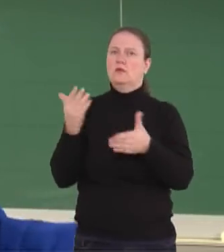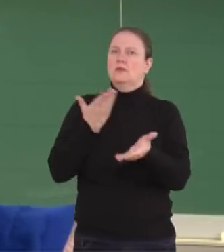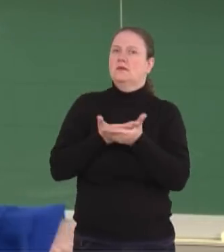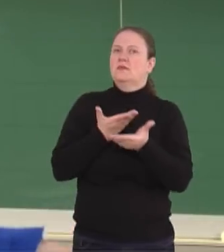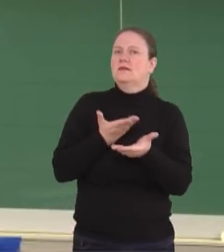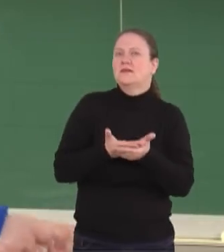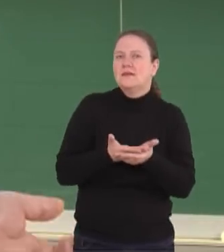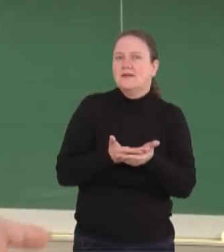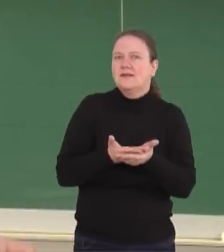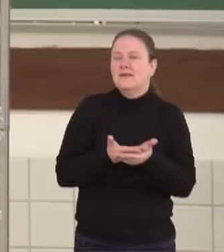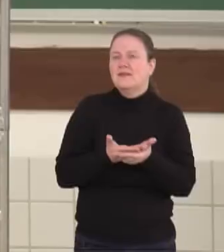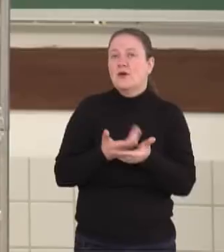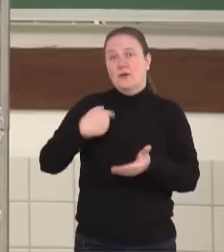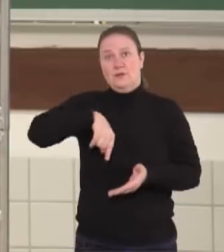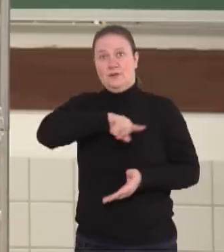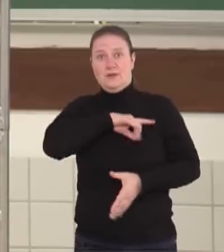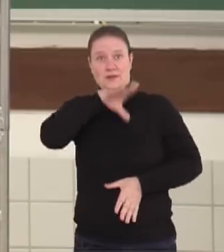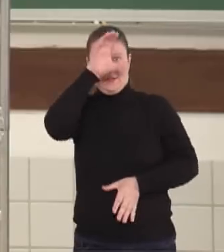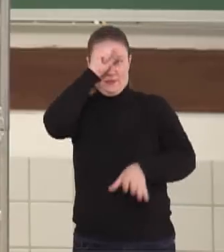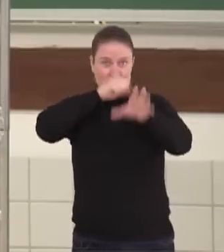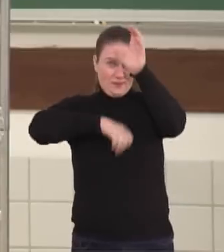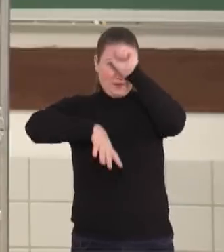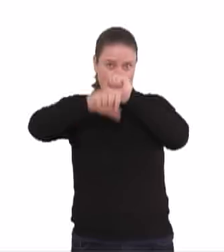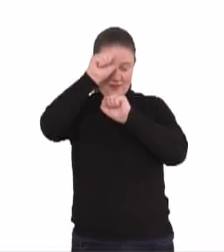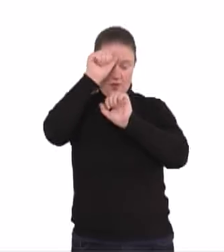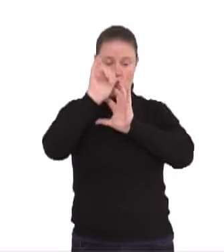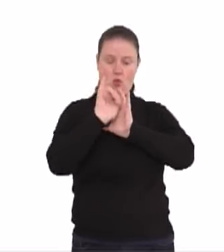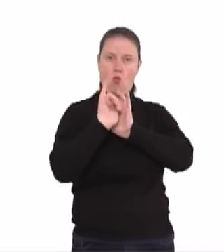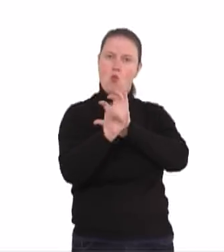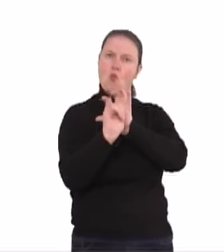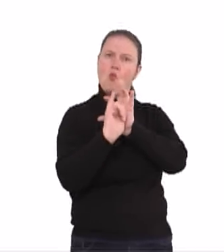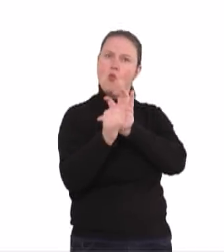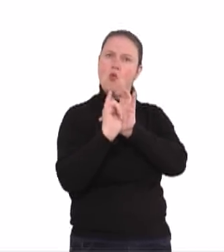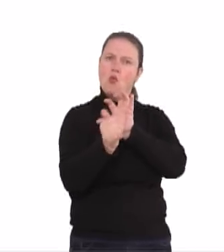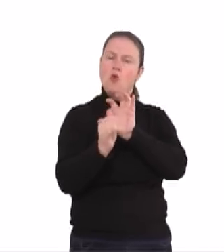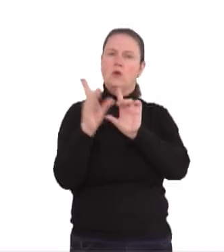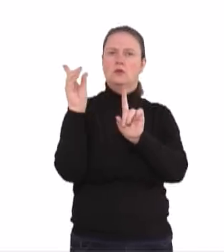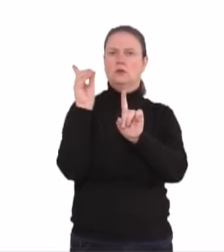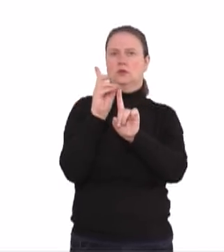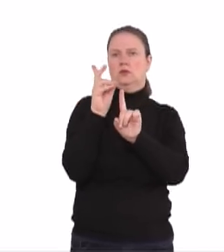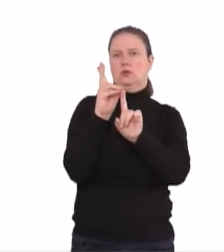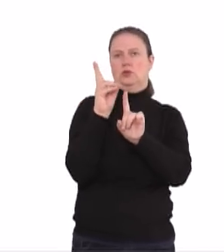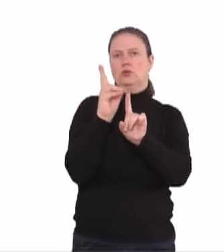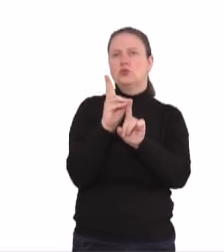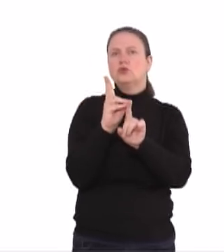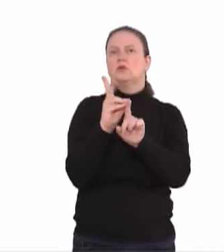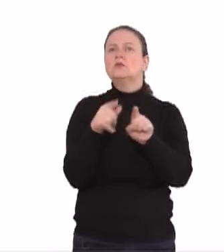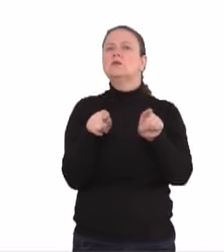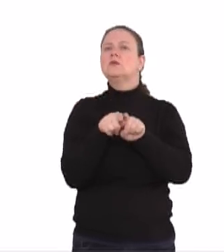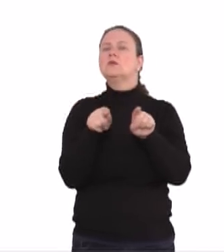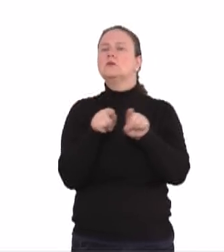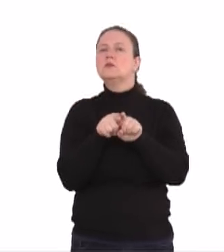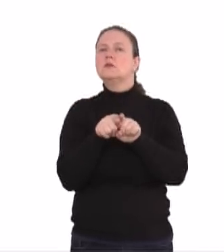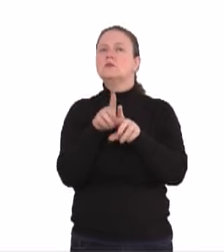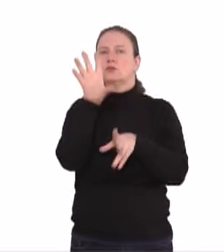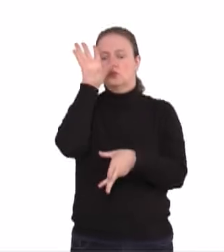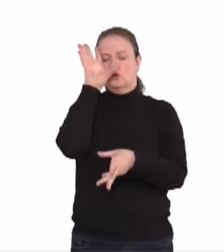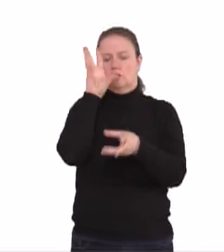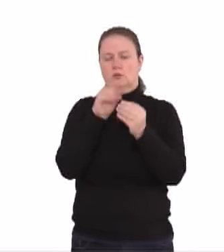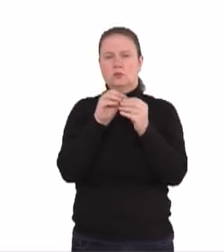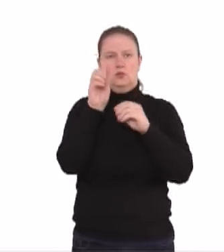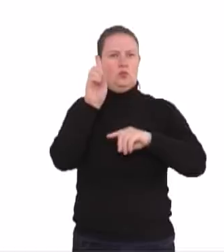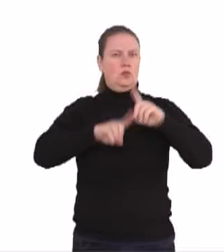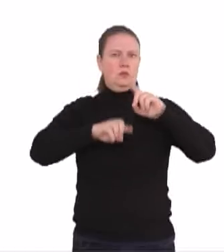aula, né? A gente aprendeu um pouquinho aí sobre contos indígenas, né? Estudamos uma lenda, fizemos a revisão dos elementos da